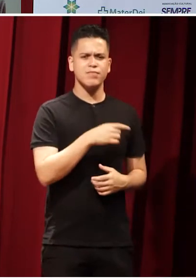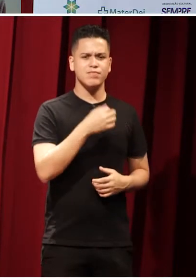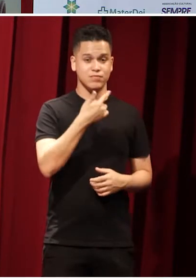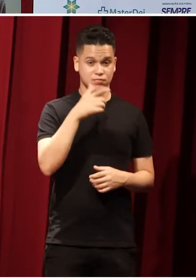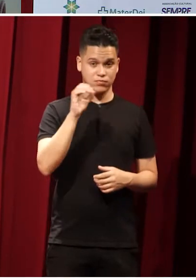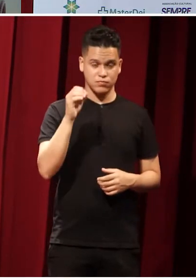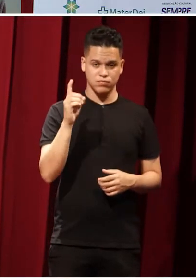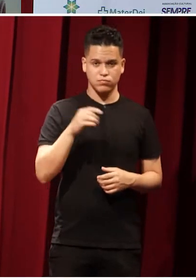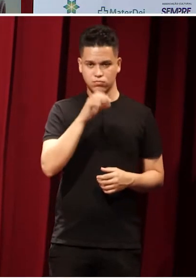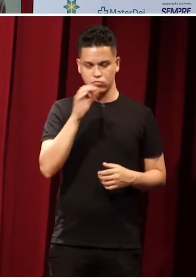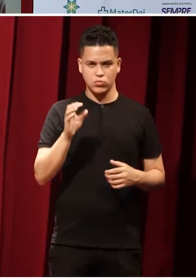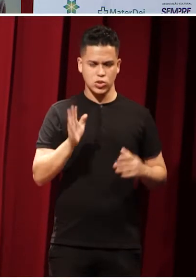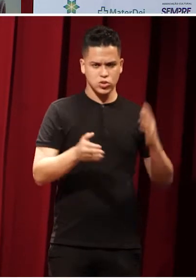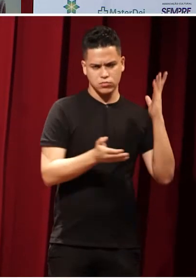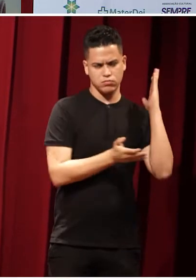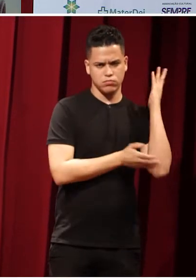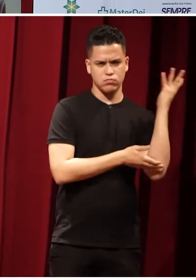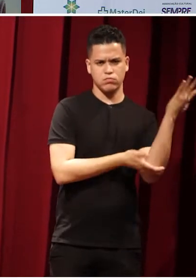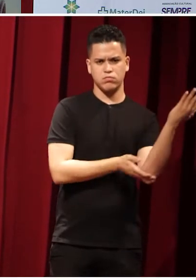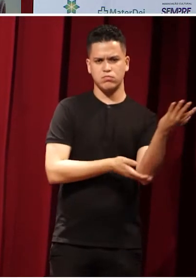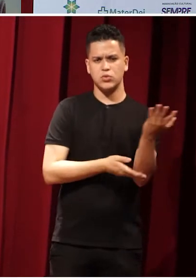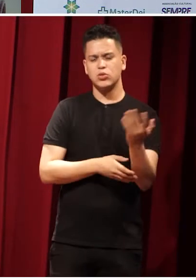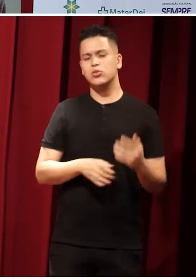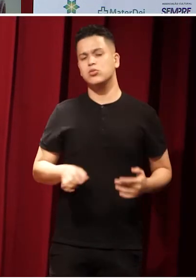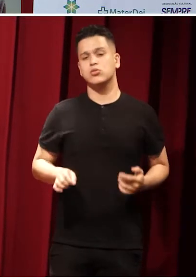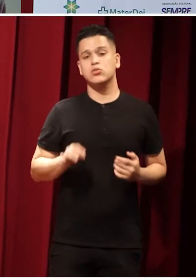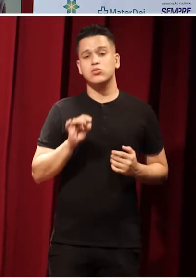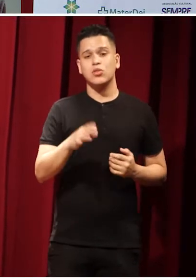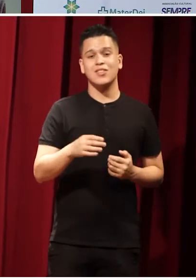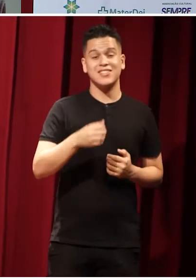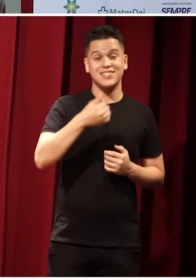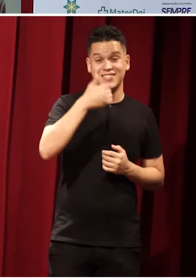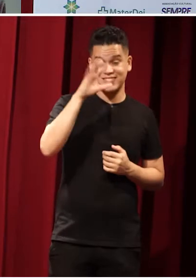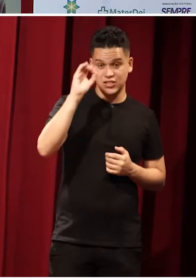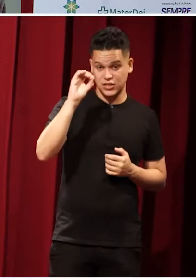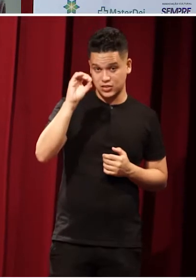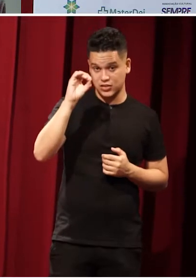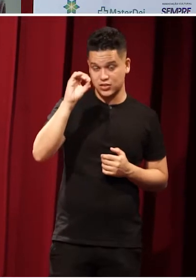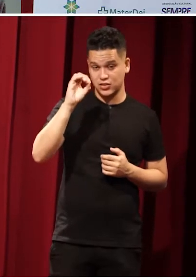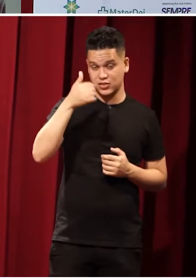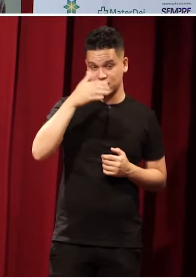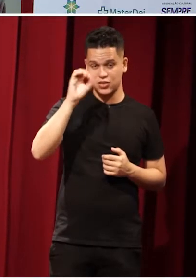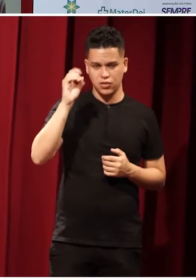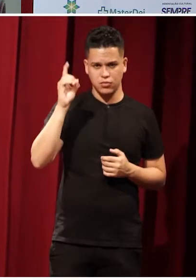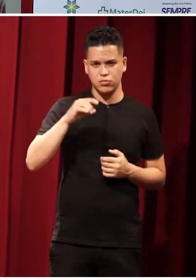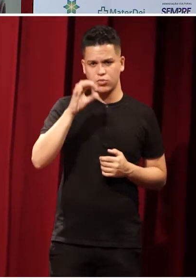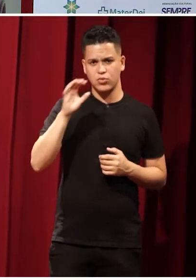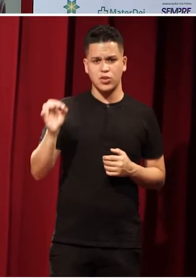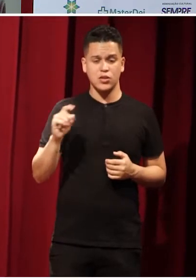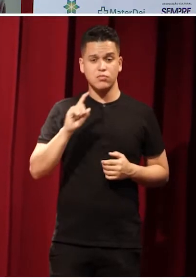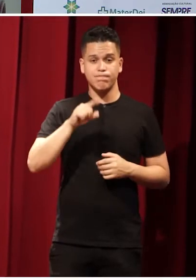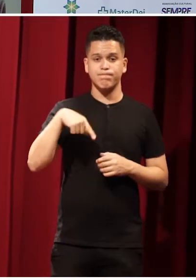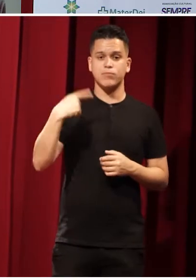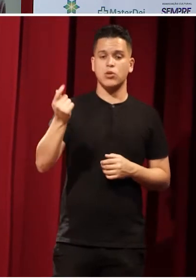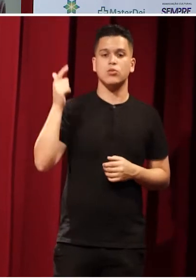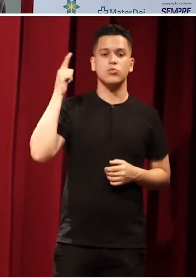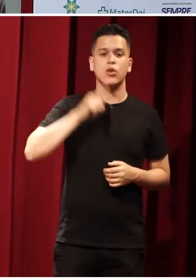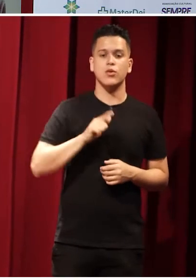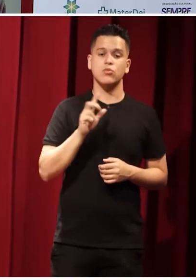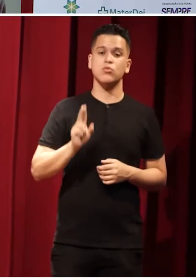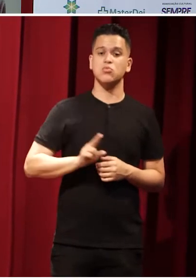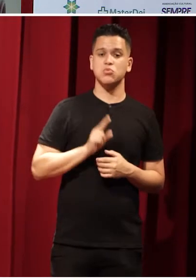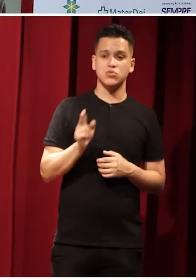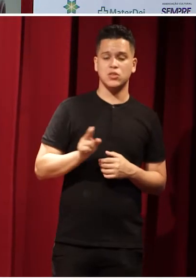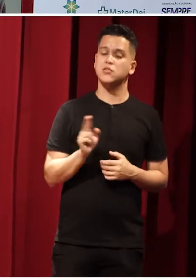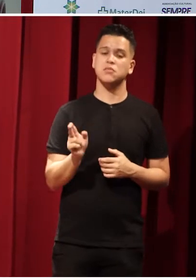Desses 20% que estão desmatados, apenas 10% tem alguma